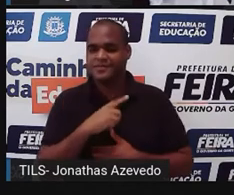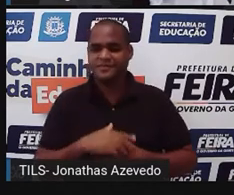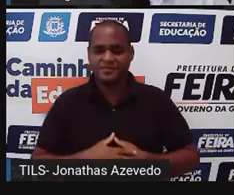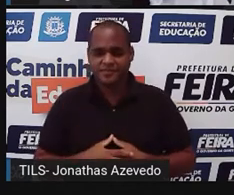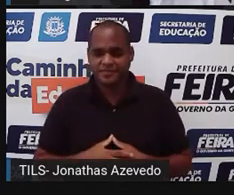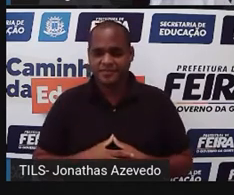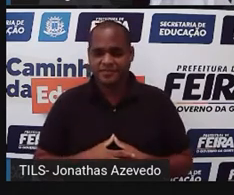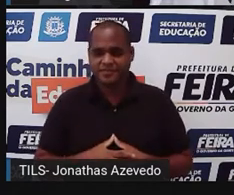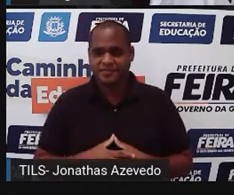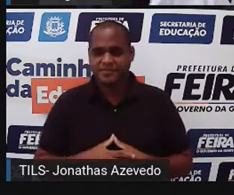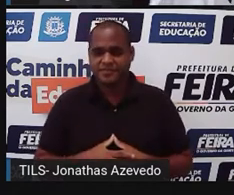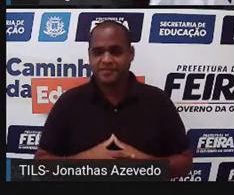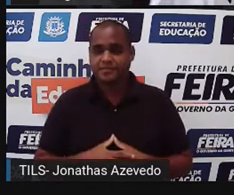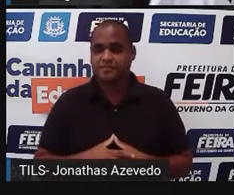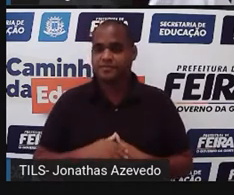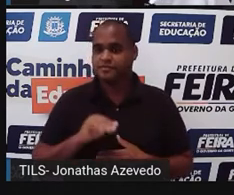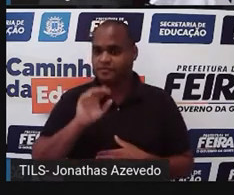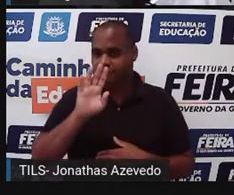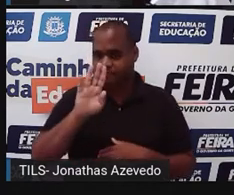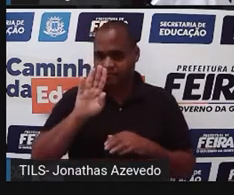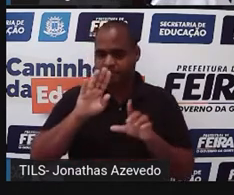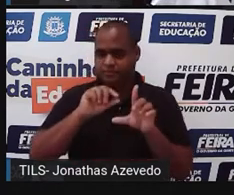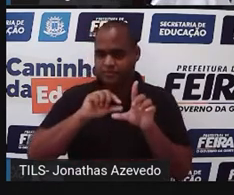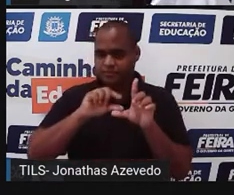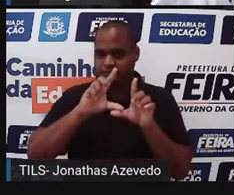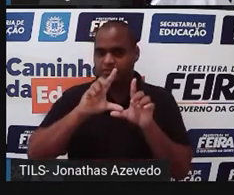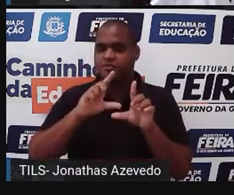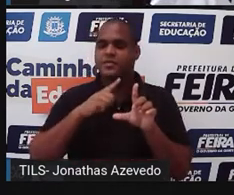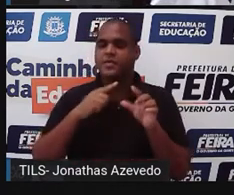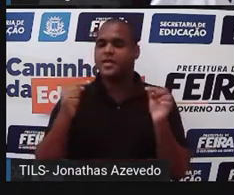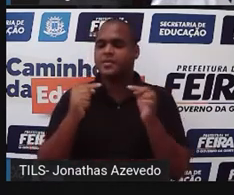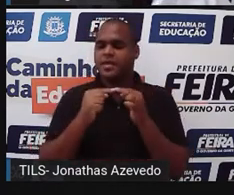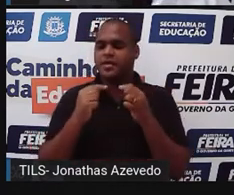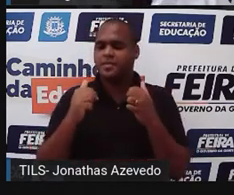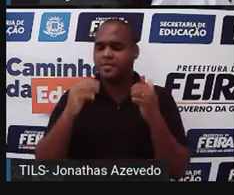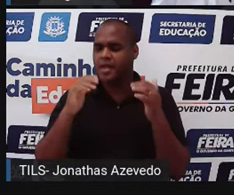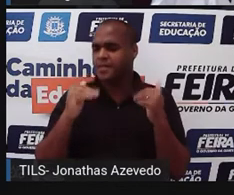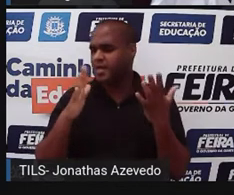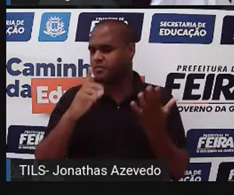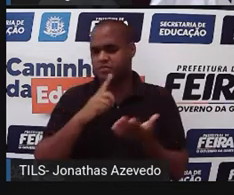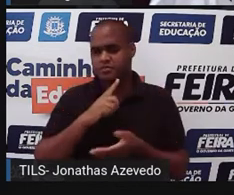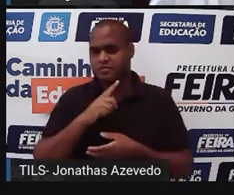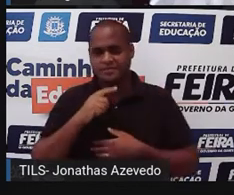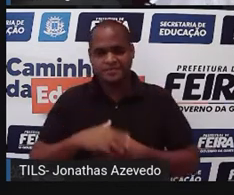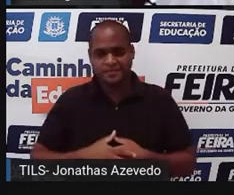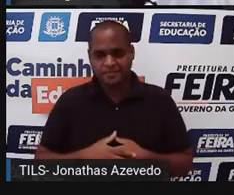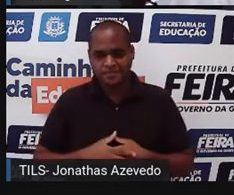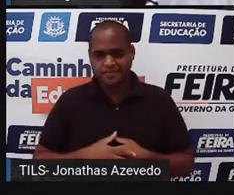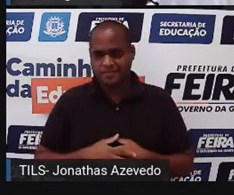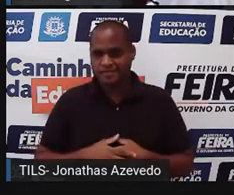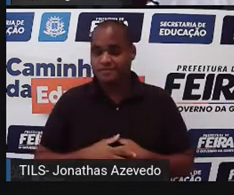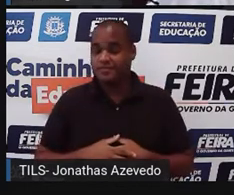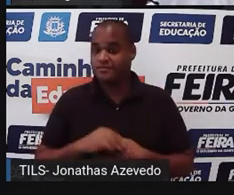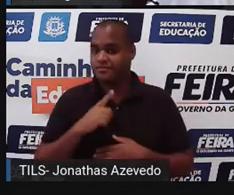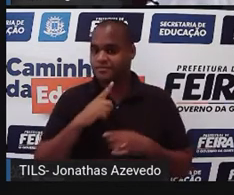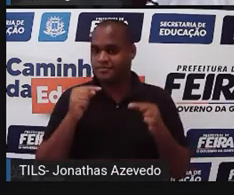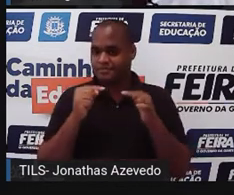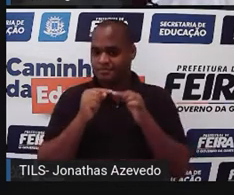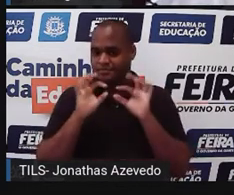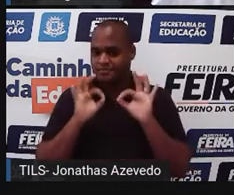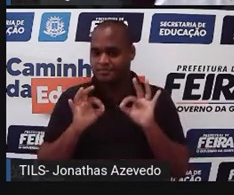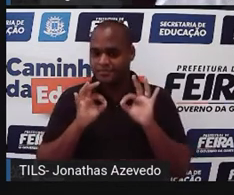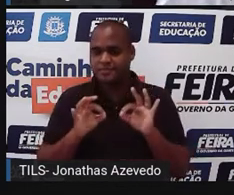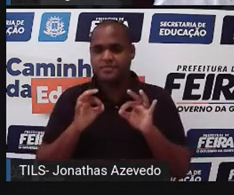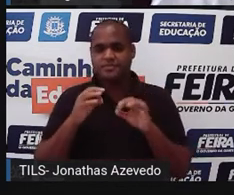bom é bem maiúsculo é a medida da base maior do trapézio a base e tem o maior